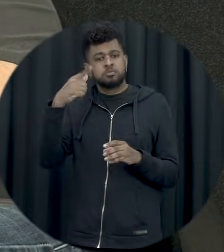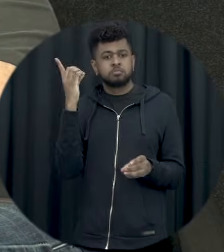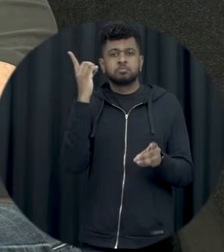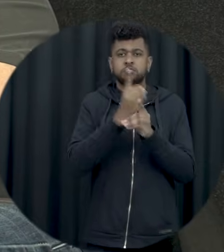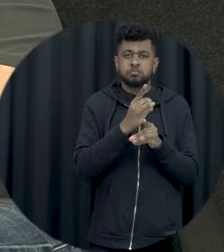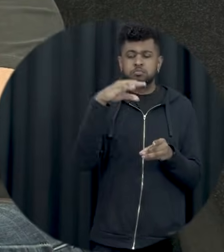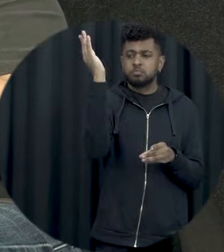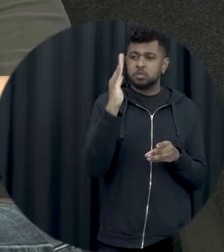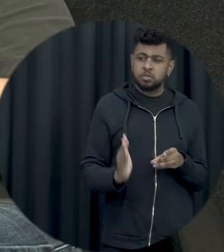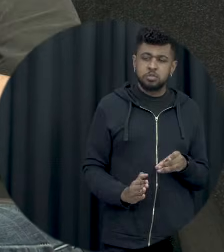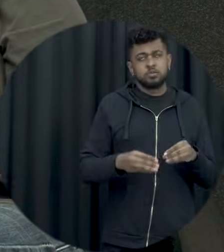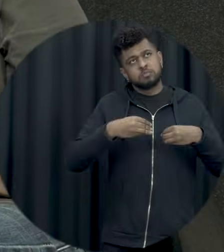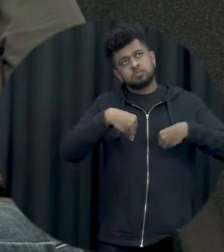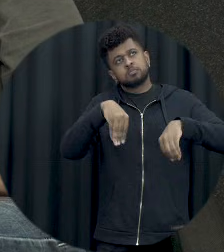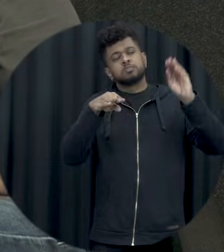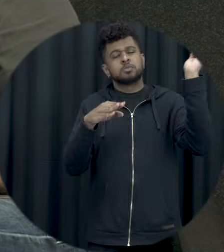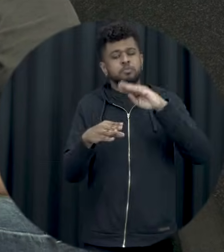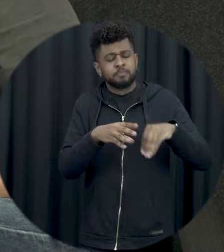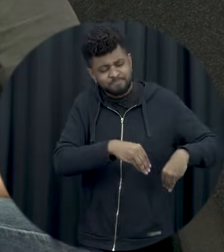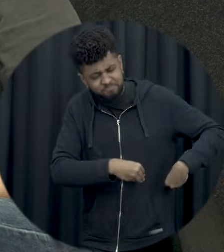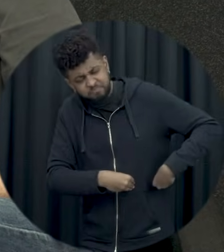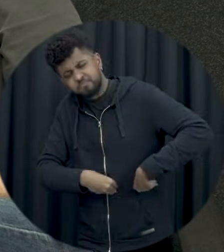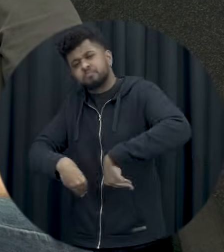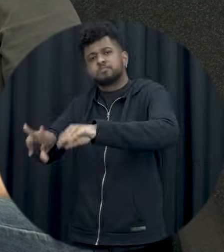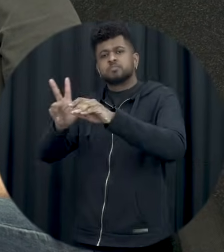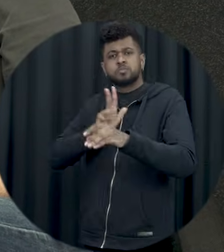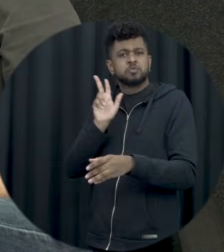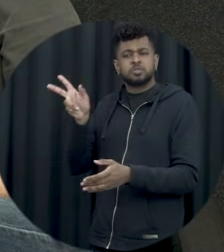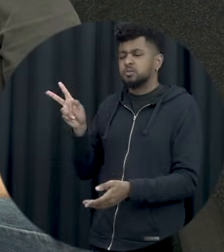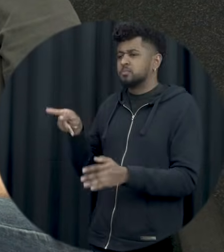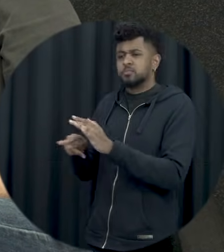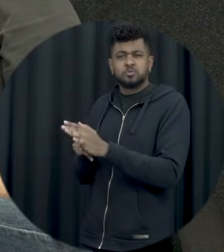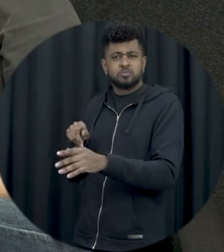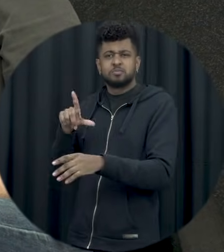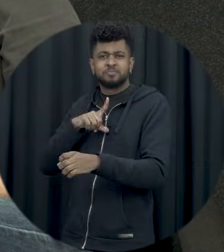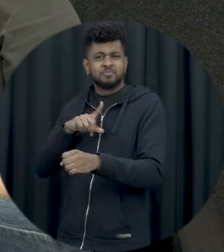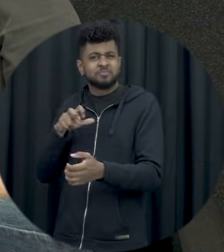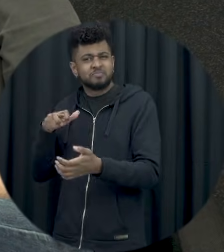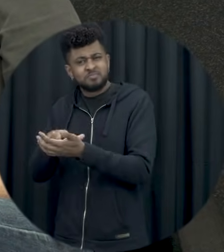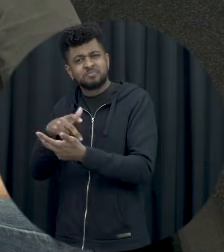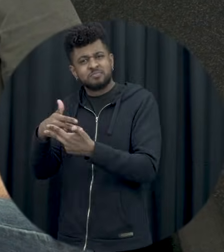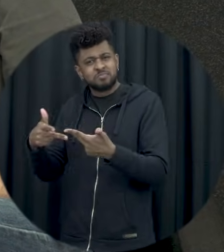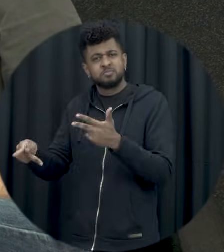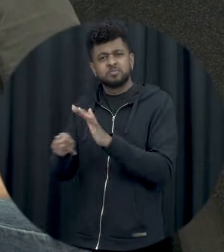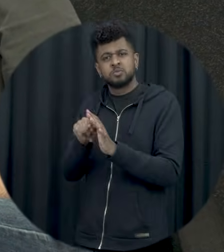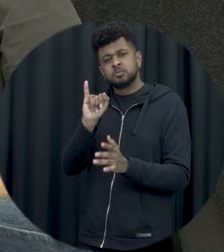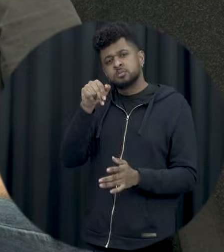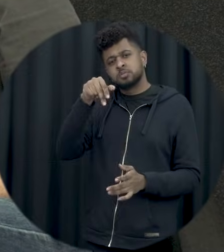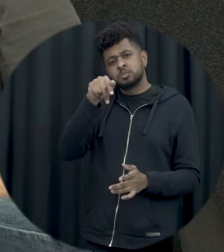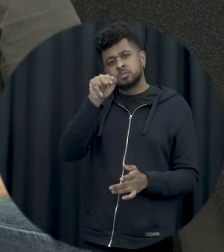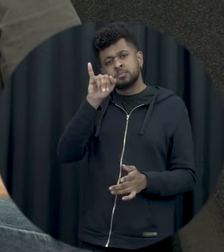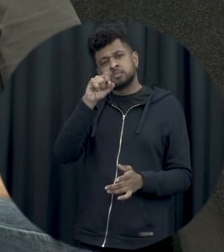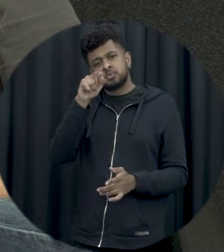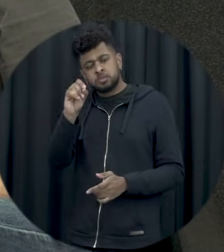foi levado à força para Portugal e foi processado e condenado pela Inquisição portuguesa, né? Na época em que a Inquisição